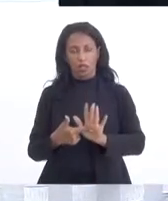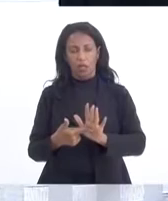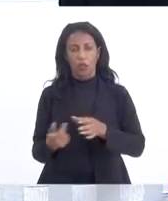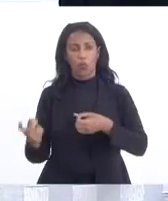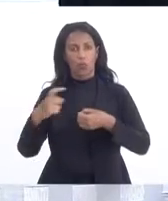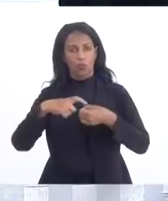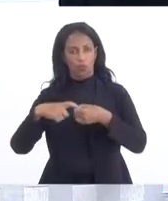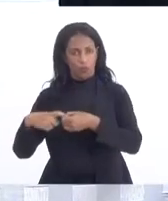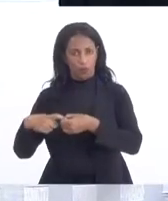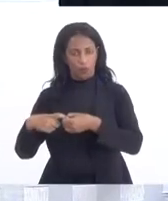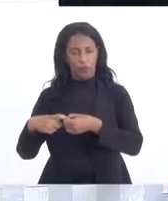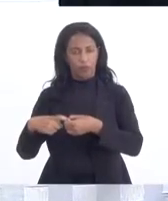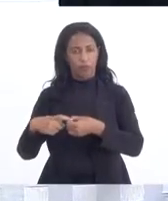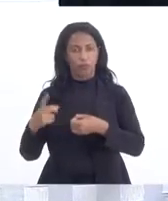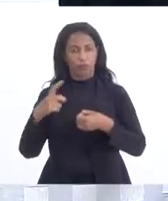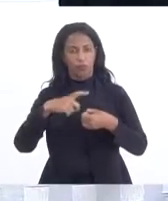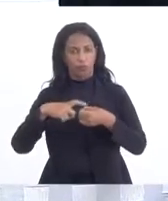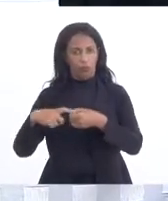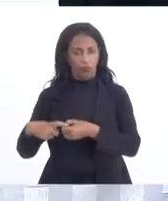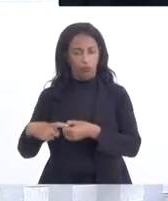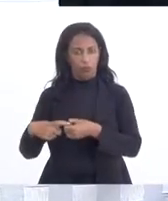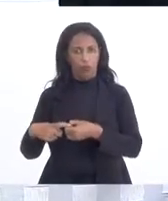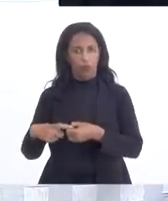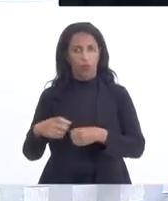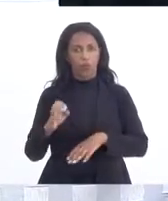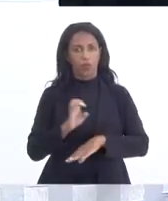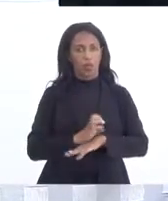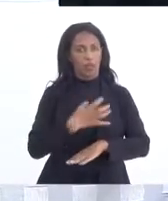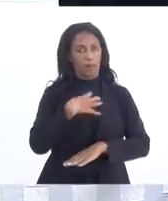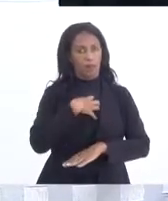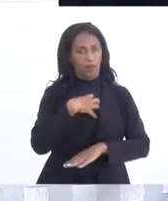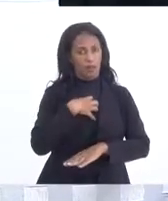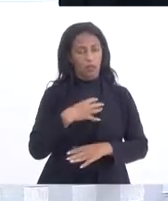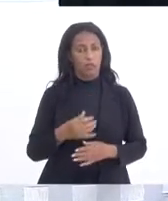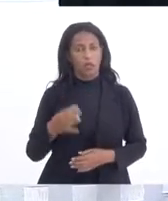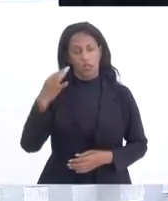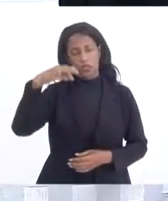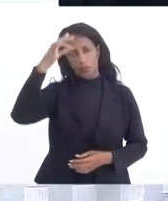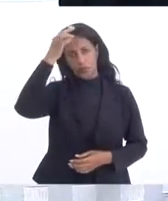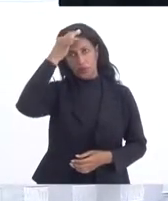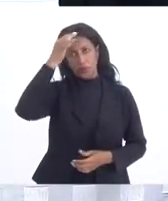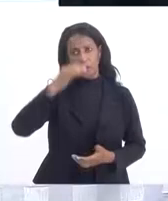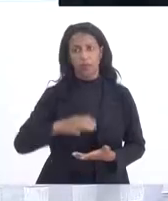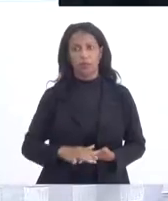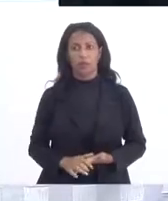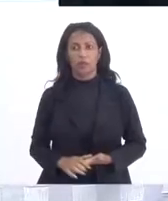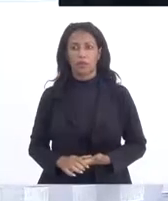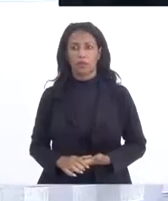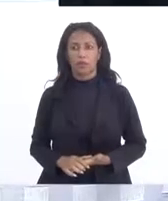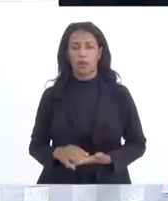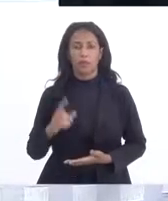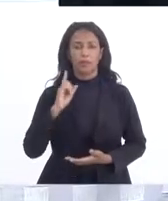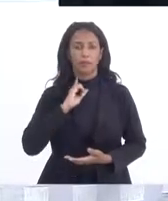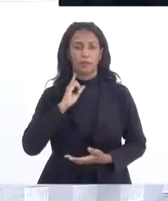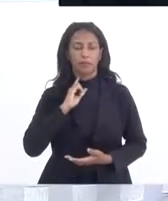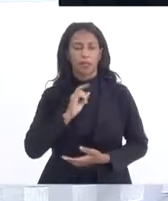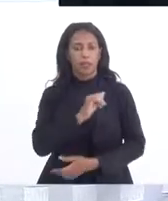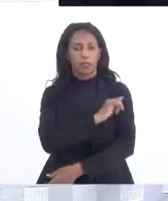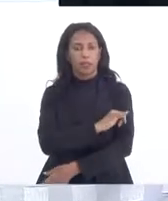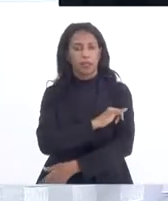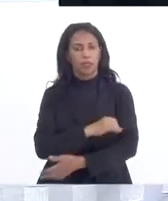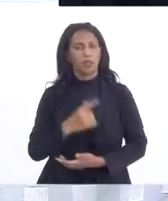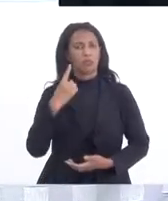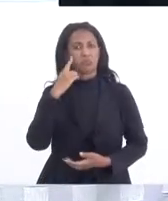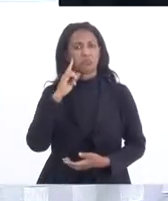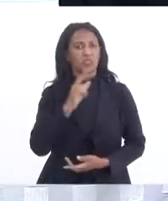convênio, que é um convênio entre os estados da Bahia, Espírito Santo, Minas Gerais e Rio de Janeiro. Não